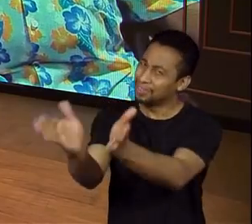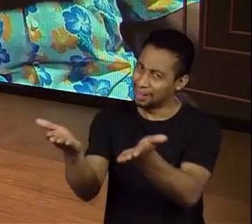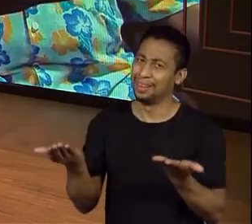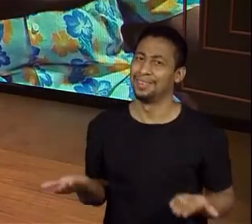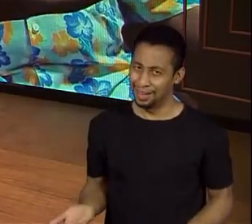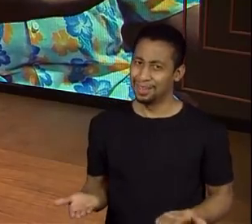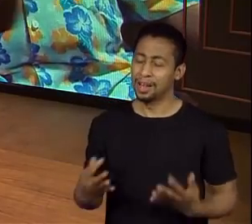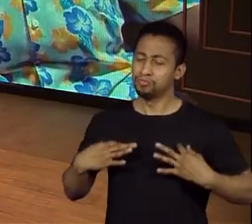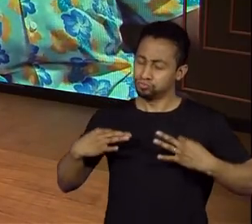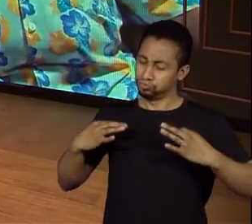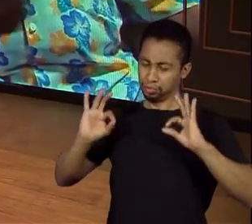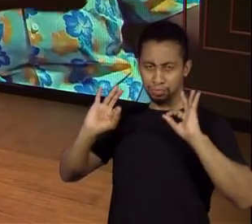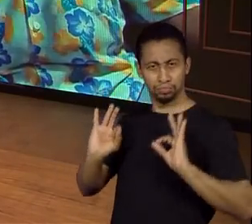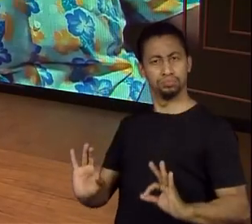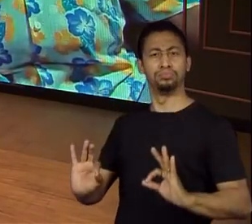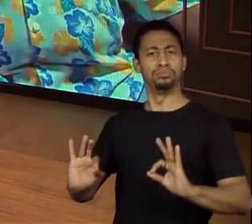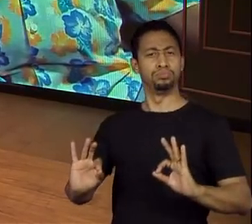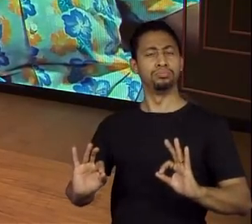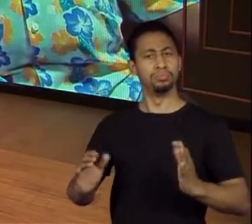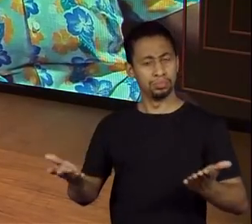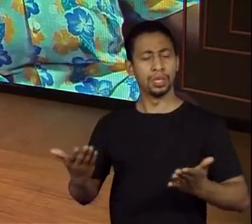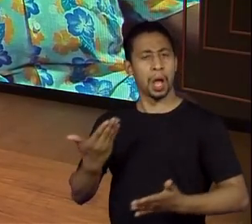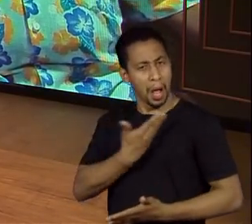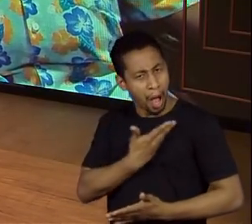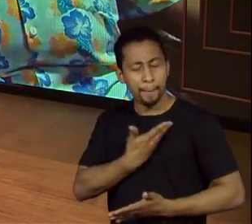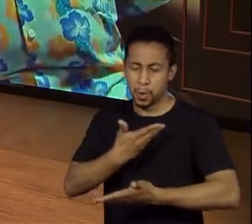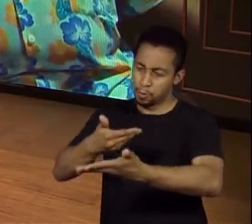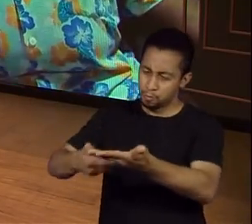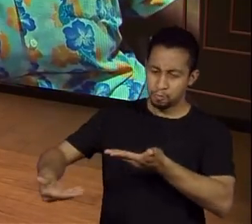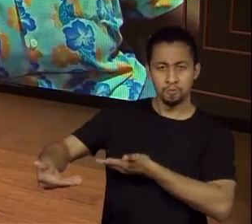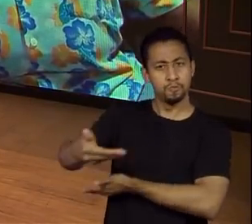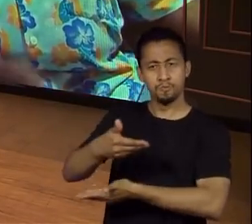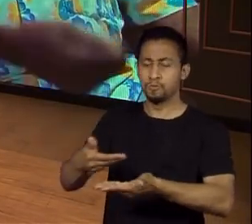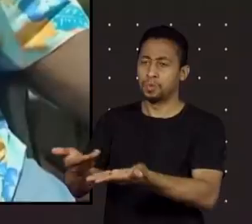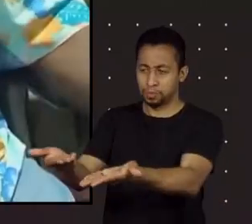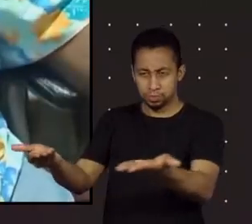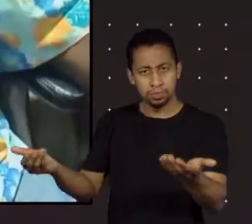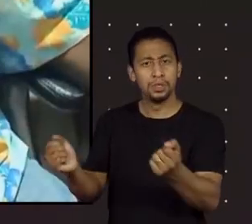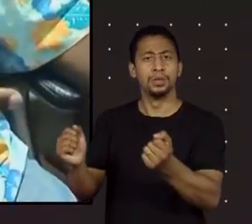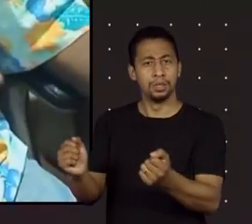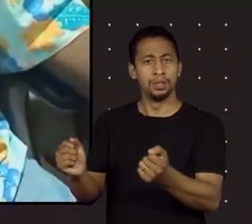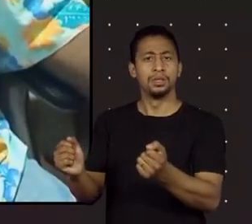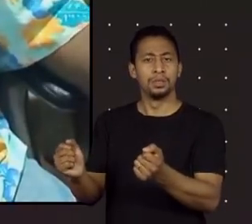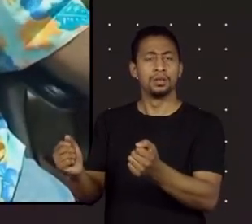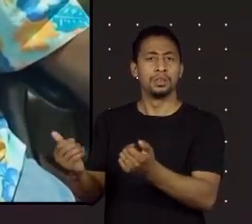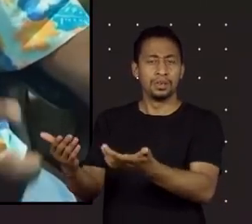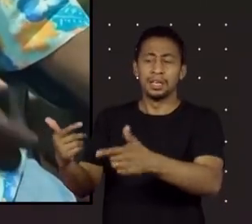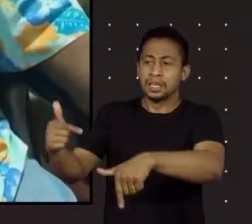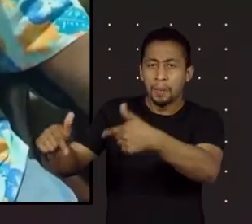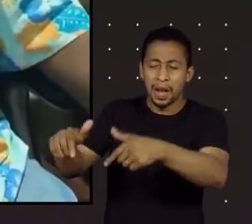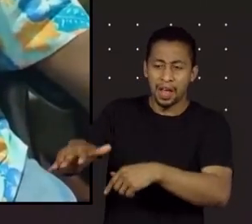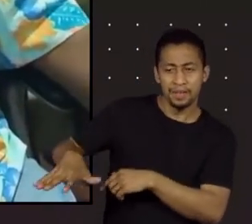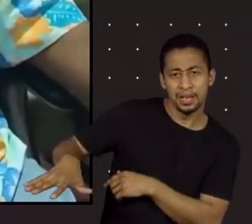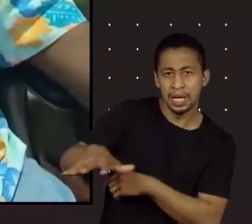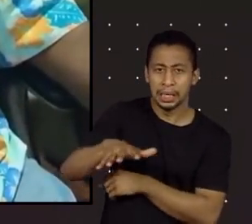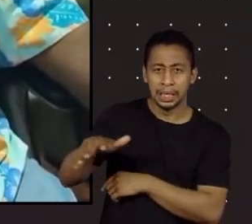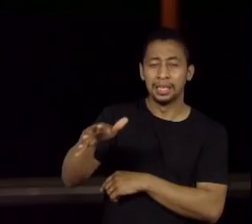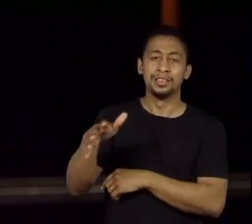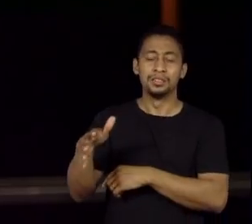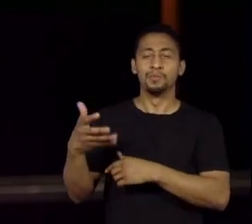e tudo mais. E eu tinha uns amigos que já faziam esse trabalho, né? O trabalho da cafetinagem,